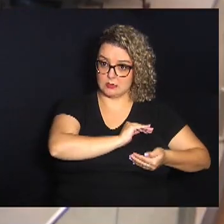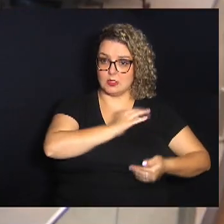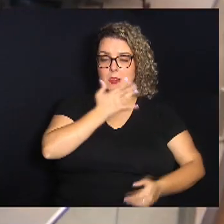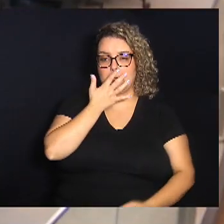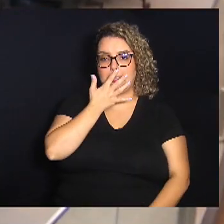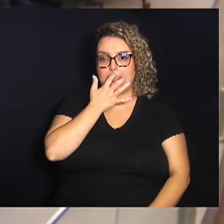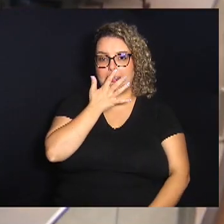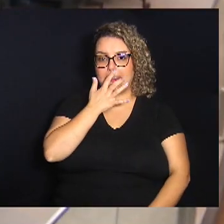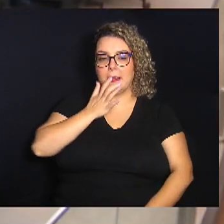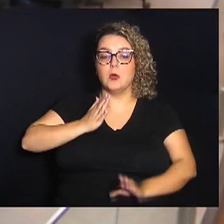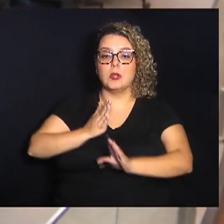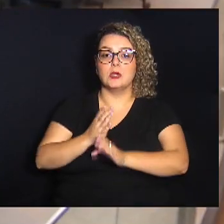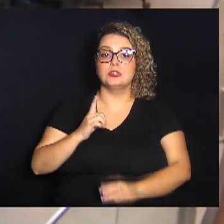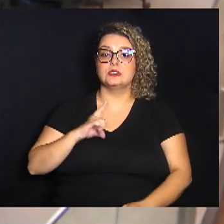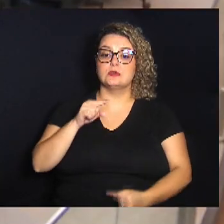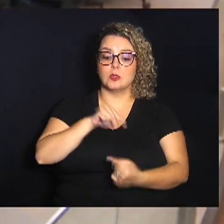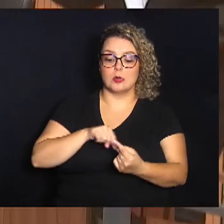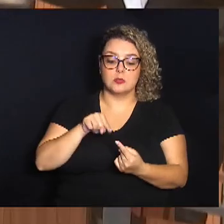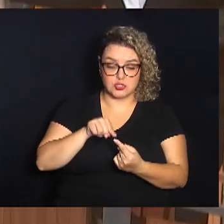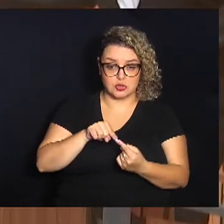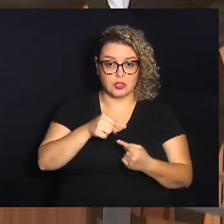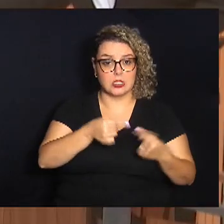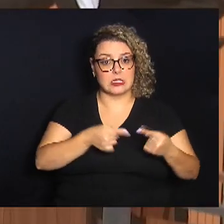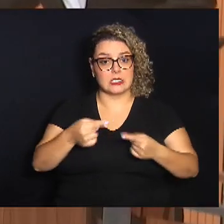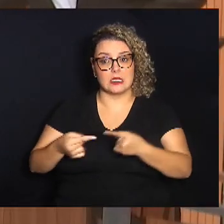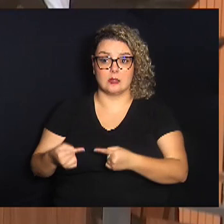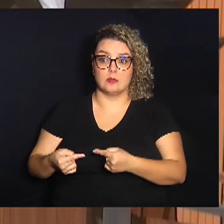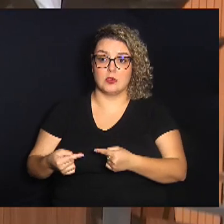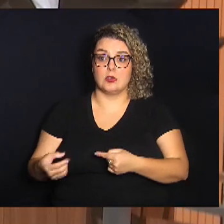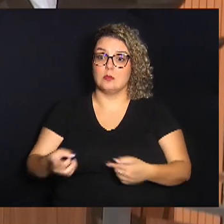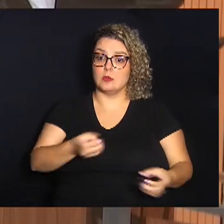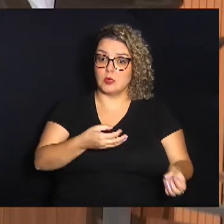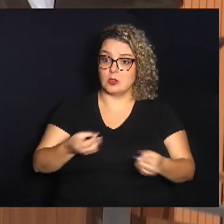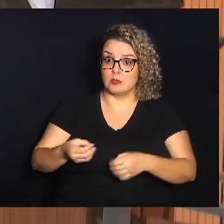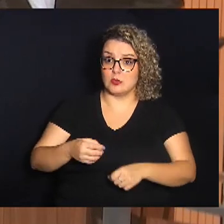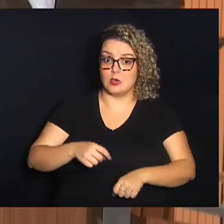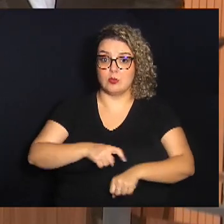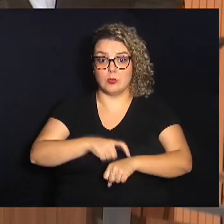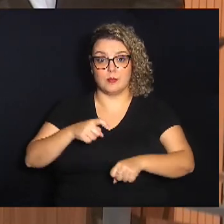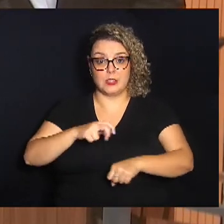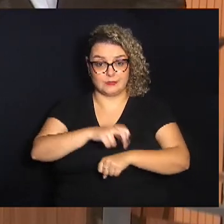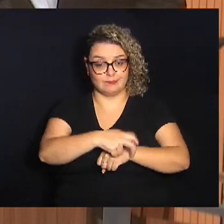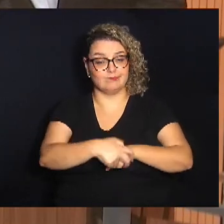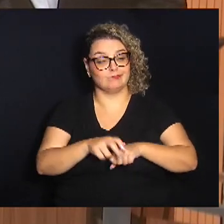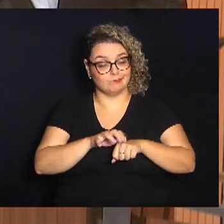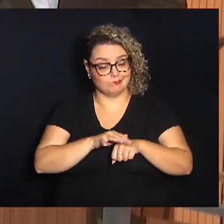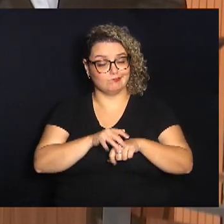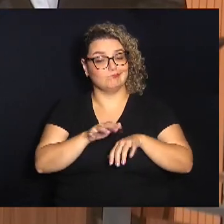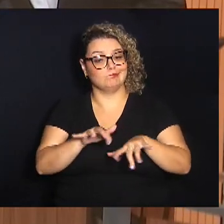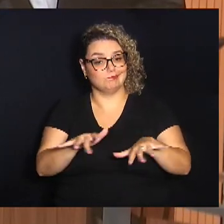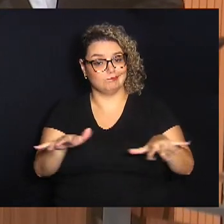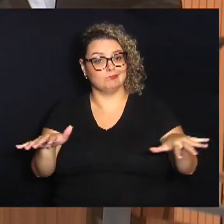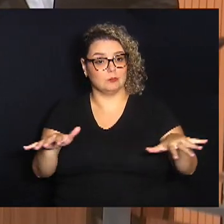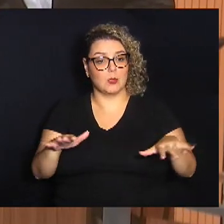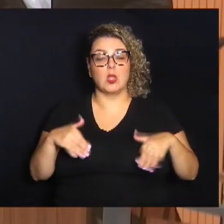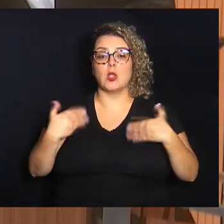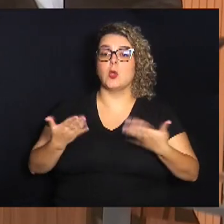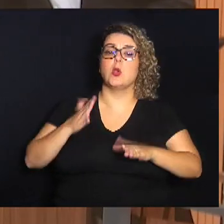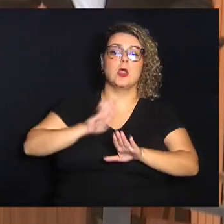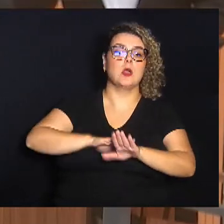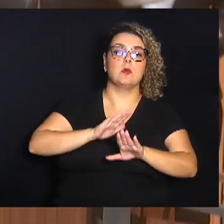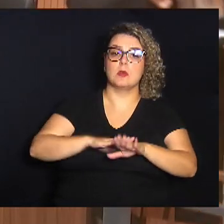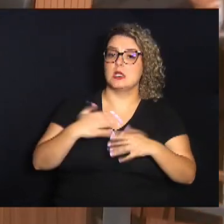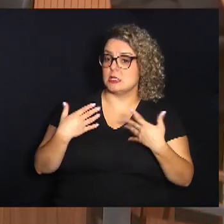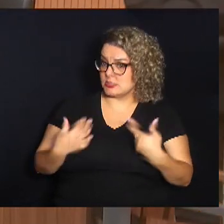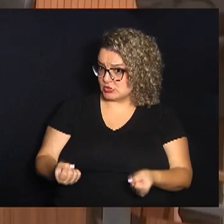O encontro teve como objetivo debater sobre a atual situação da epidemia de dengue em Campinas e quais medidas devem ser